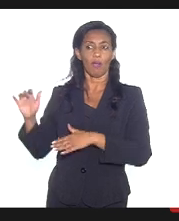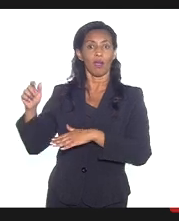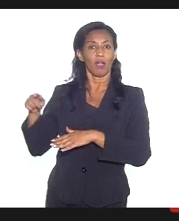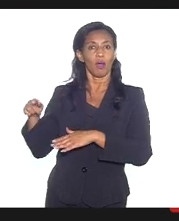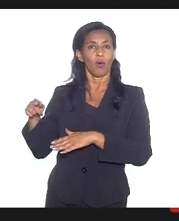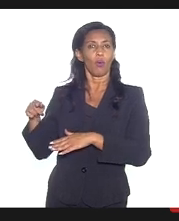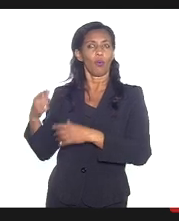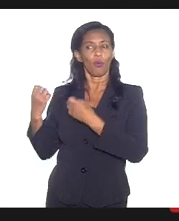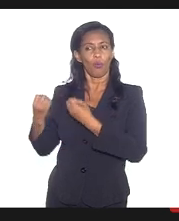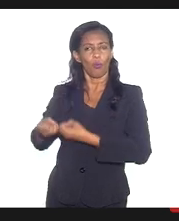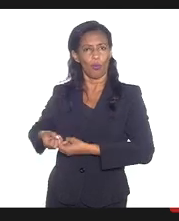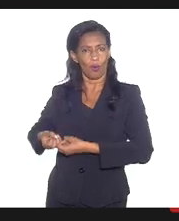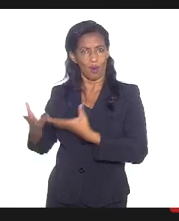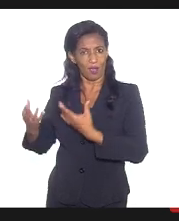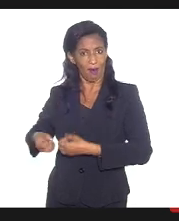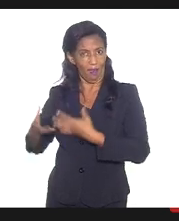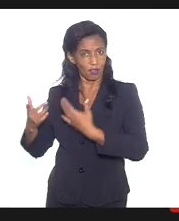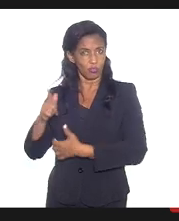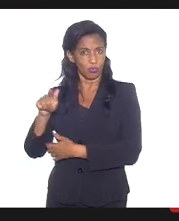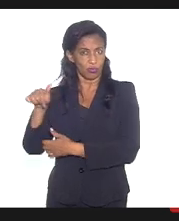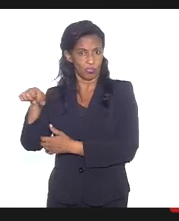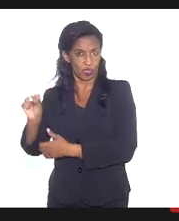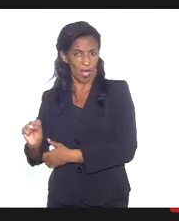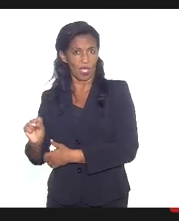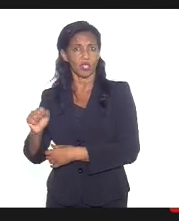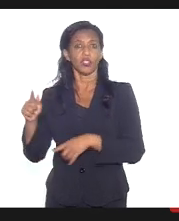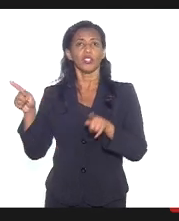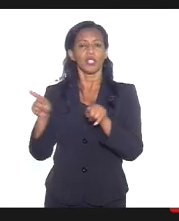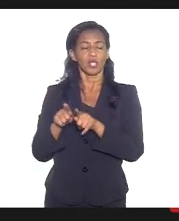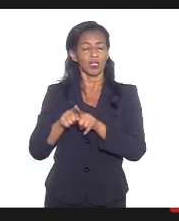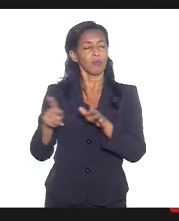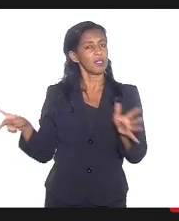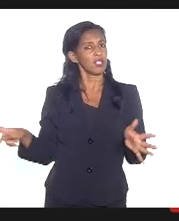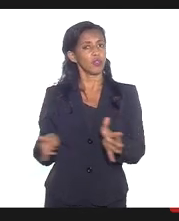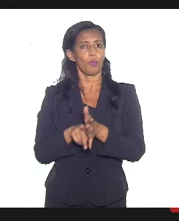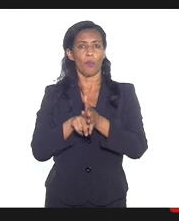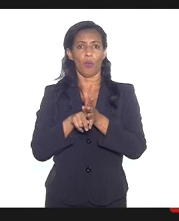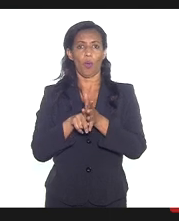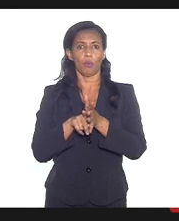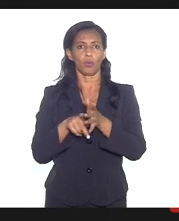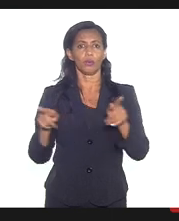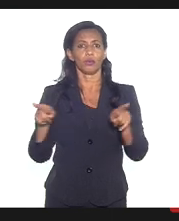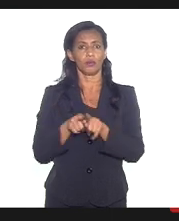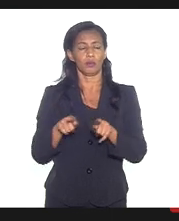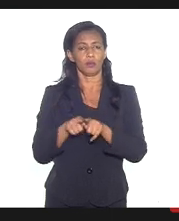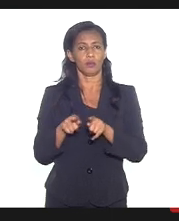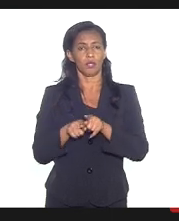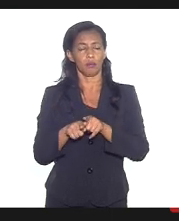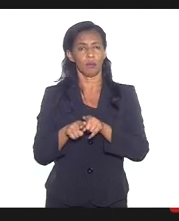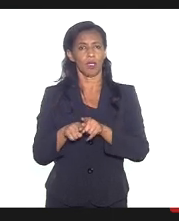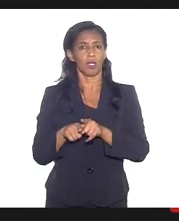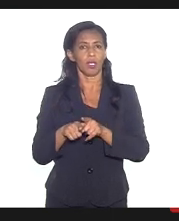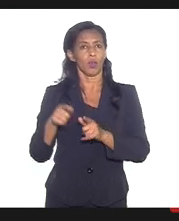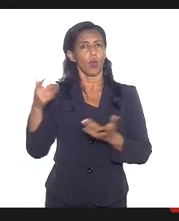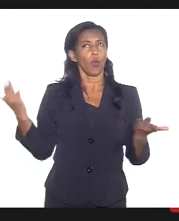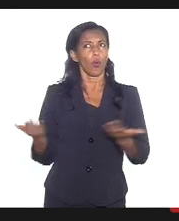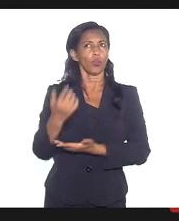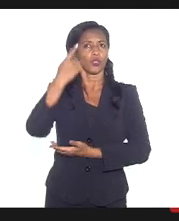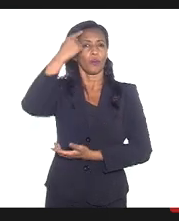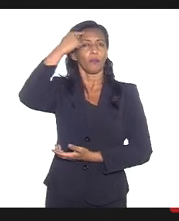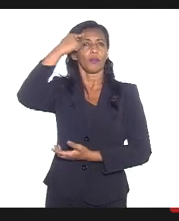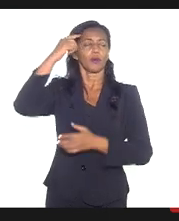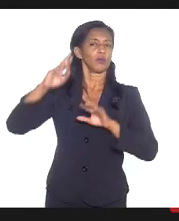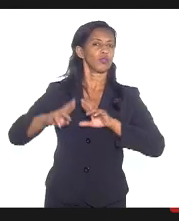também, principalmente de um gás. Então, nós estamos dizendo aqui que é, nós estamos tentando pensar agora, né, de uma outra forma e